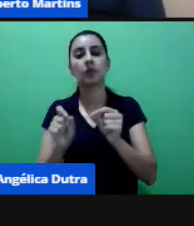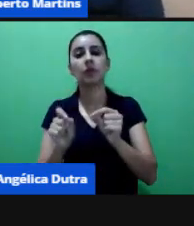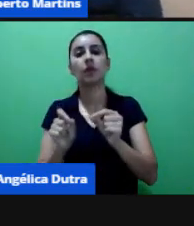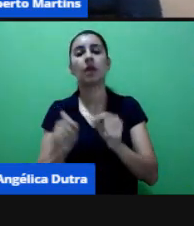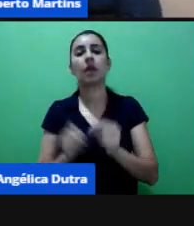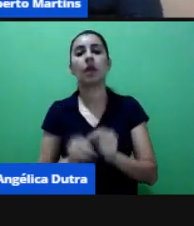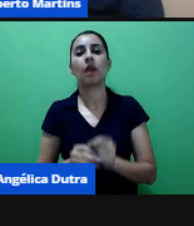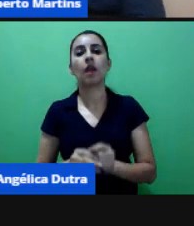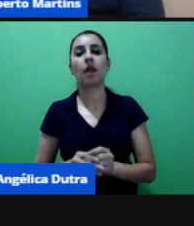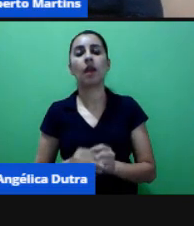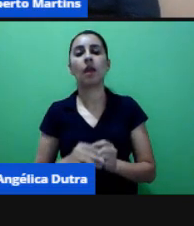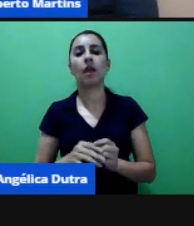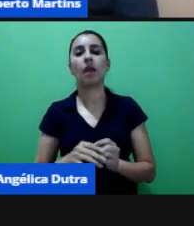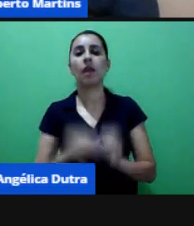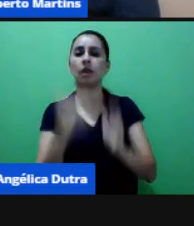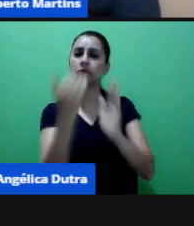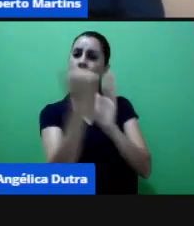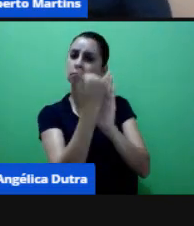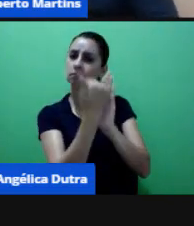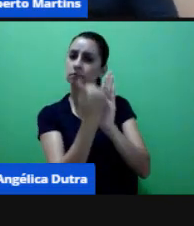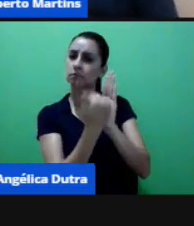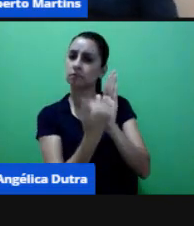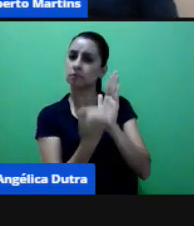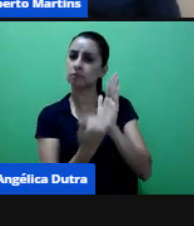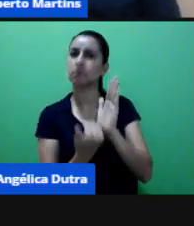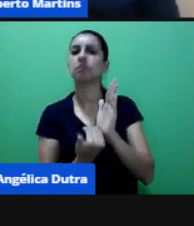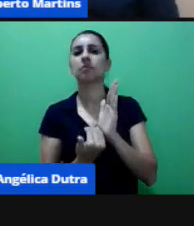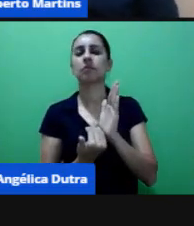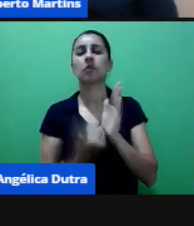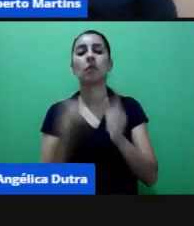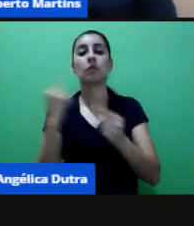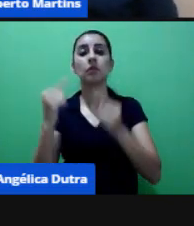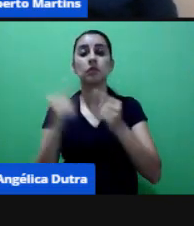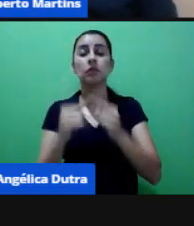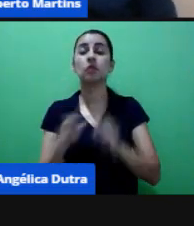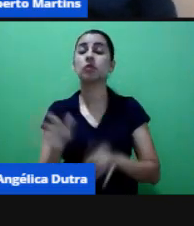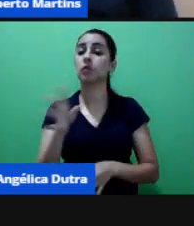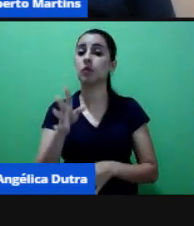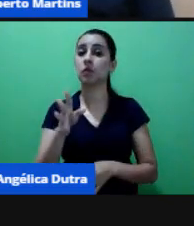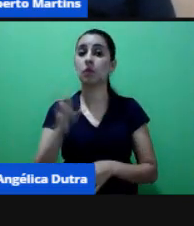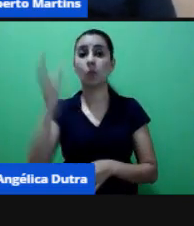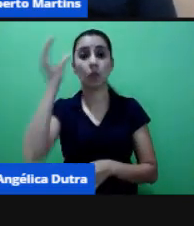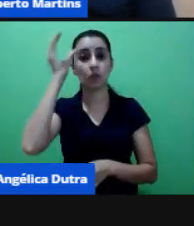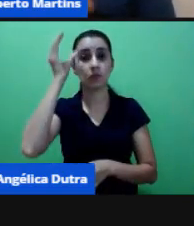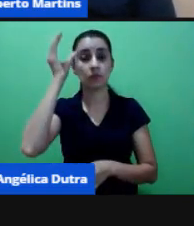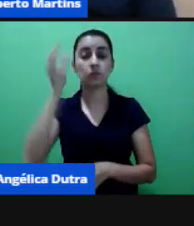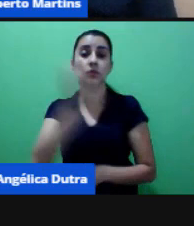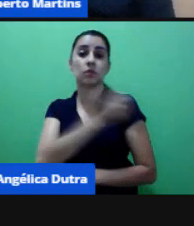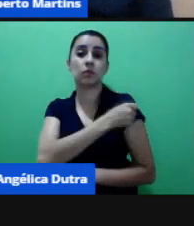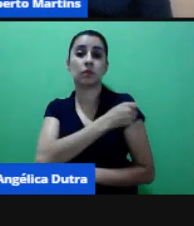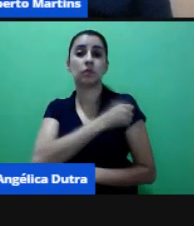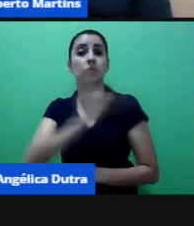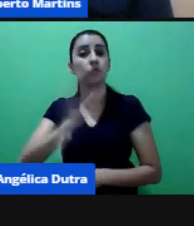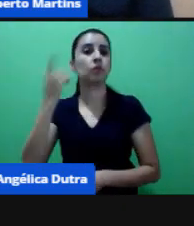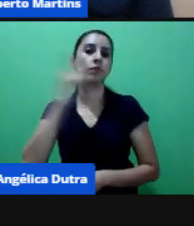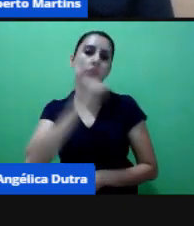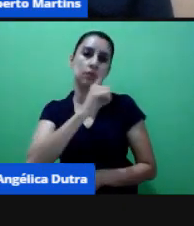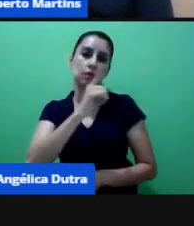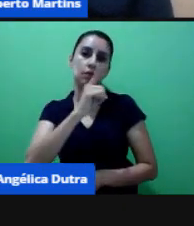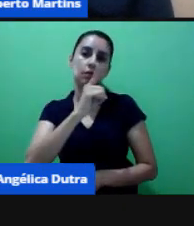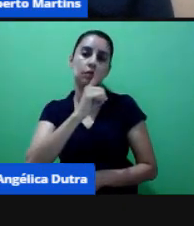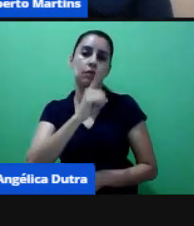Métricas são a medida do conhecimento já adquiridos, observados, por meio dessa aplicação da